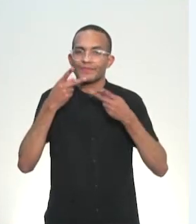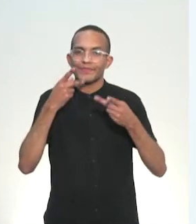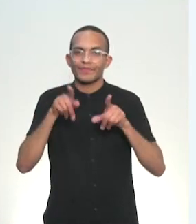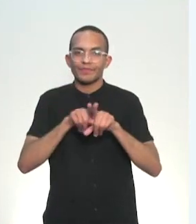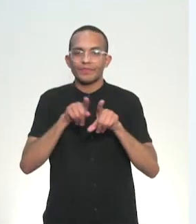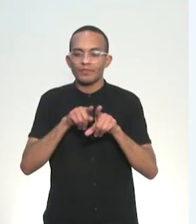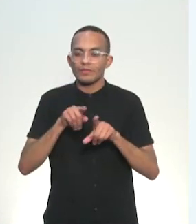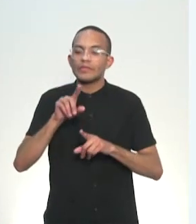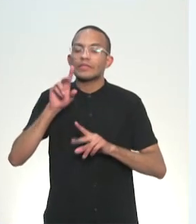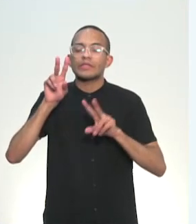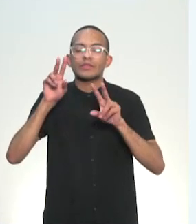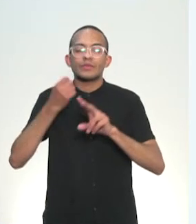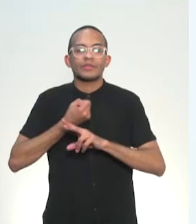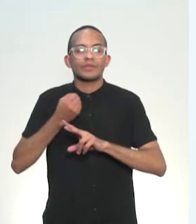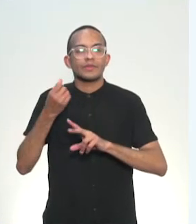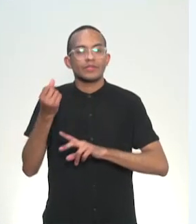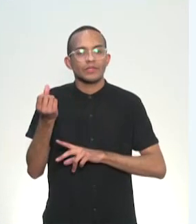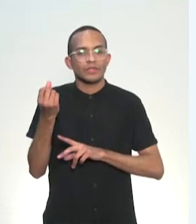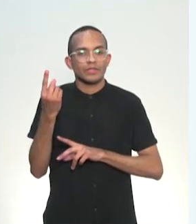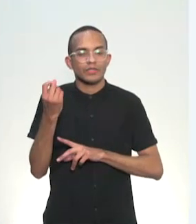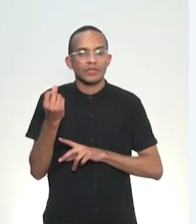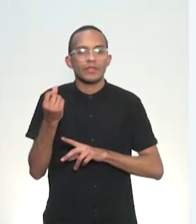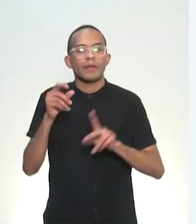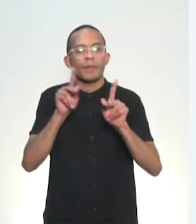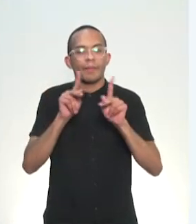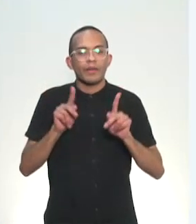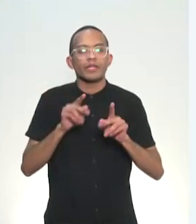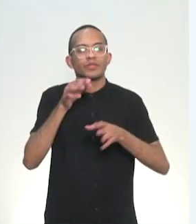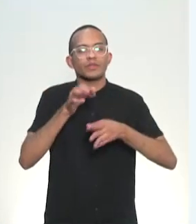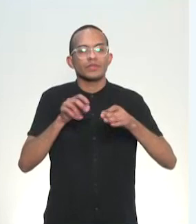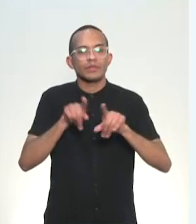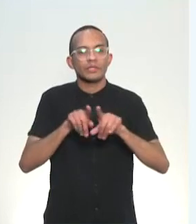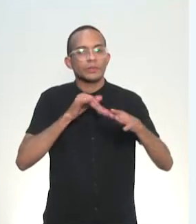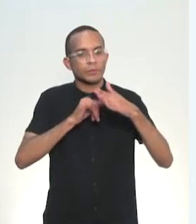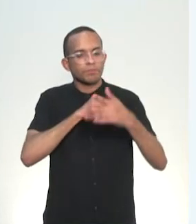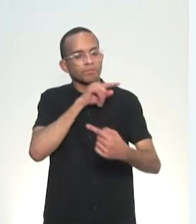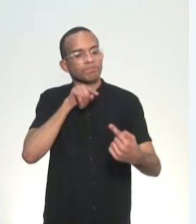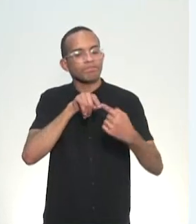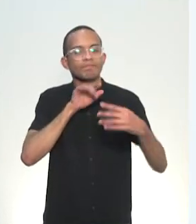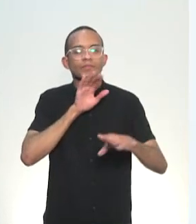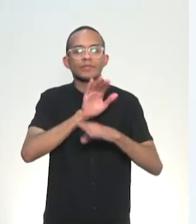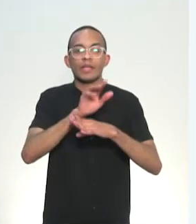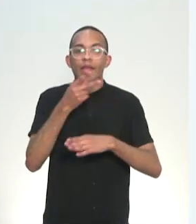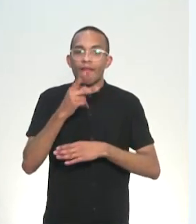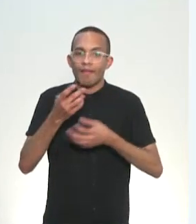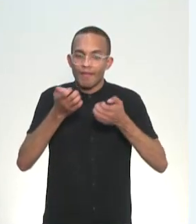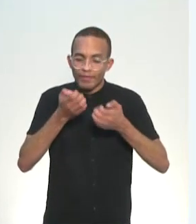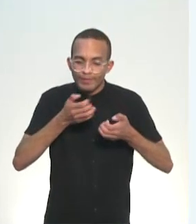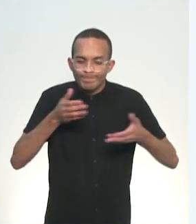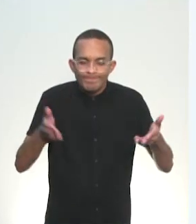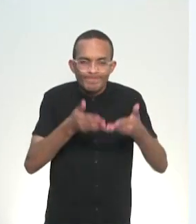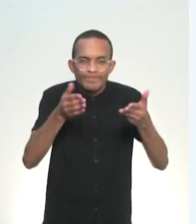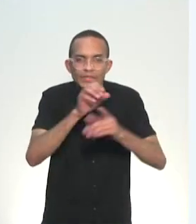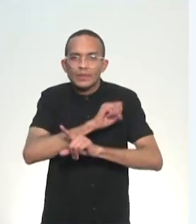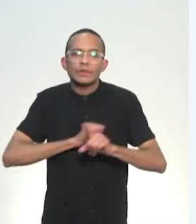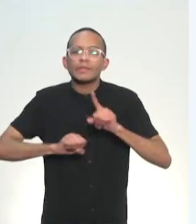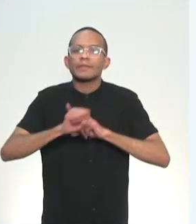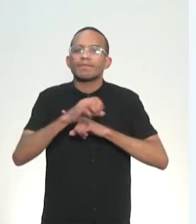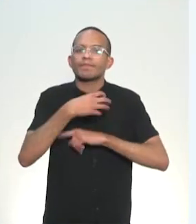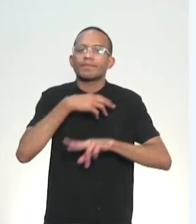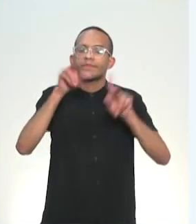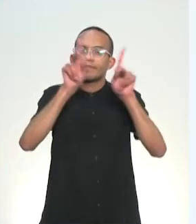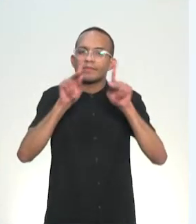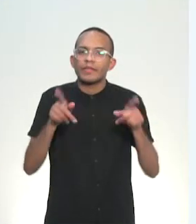o Objetivo 16, Paz, Justiça e Instituições Eficazes. Ele almeja promover sociedades pacíficas